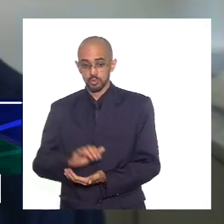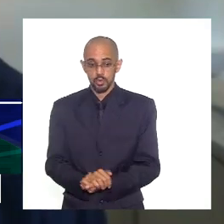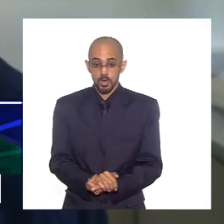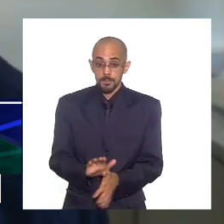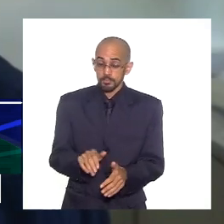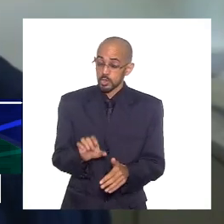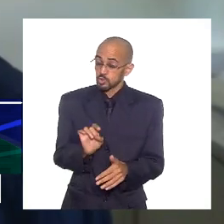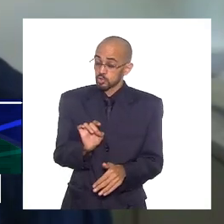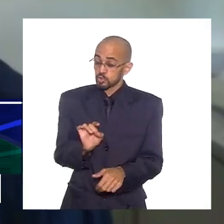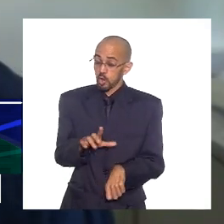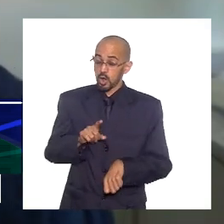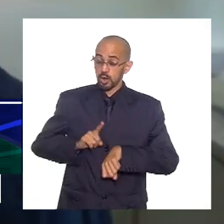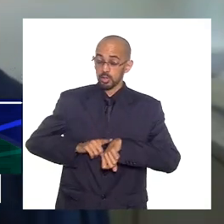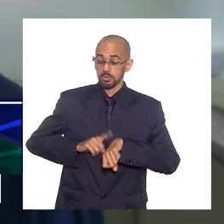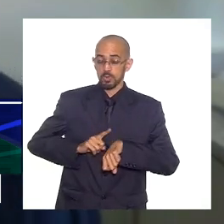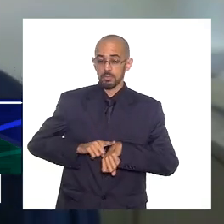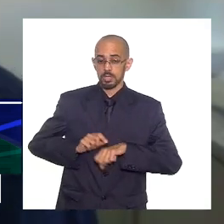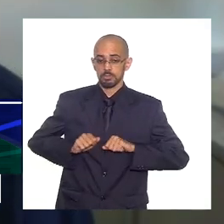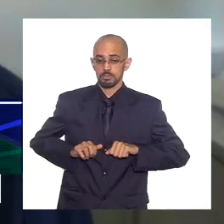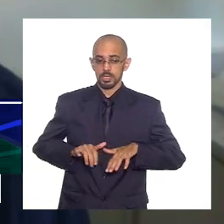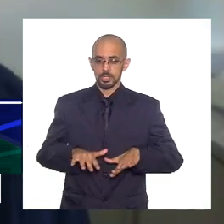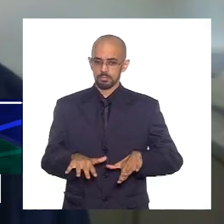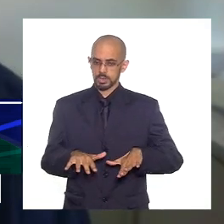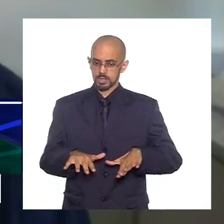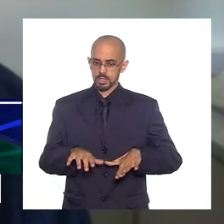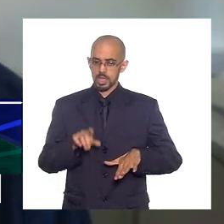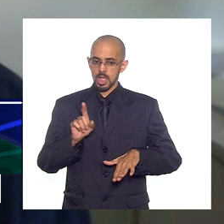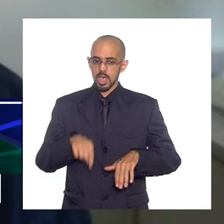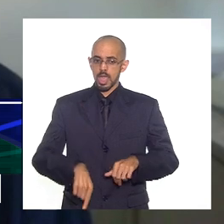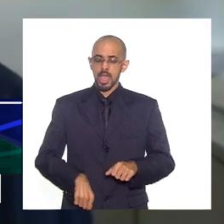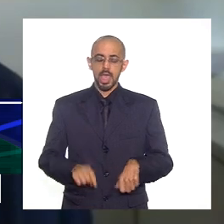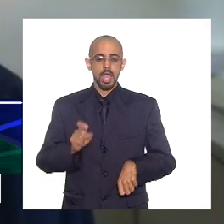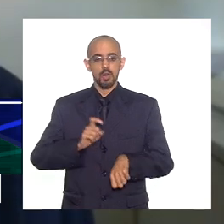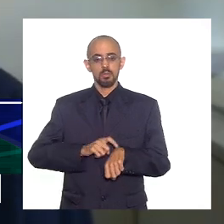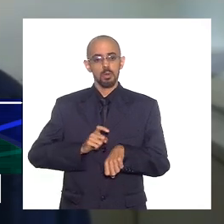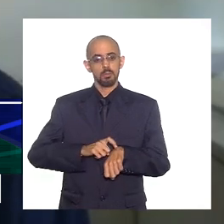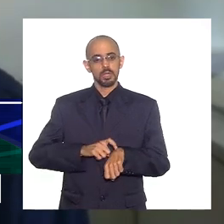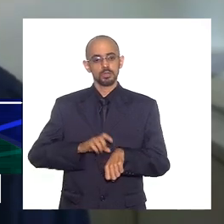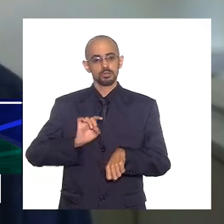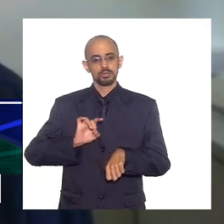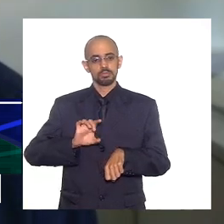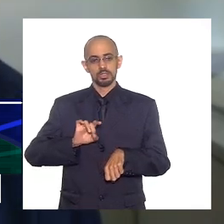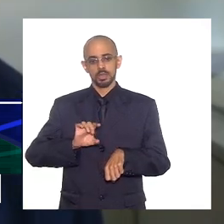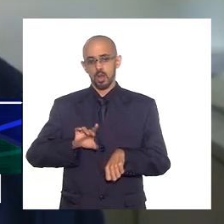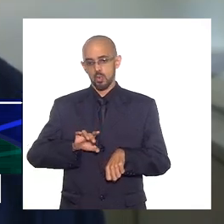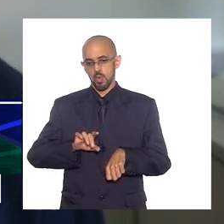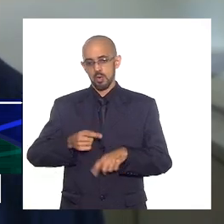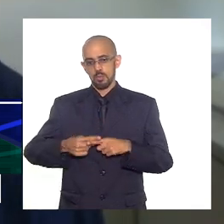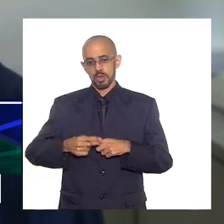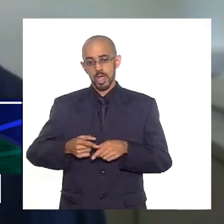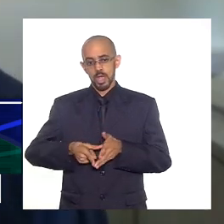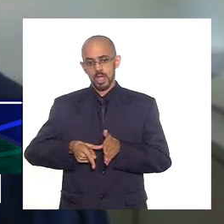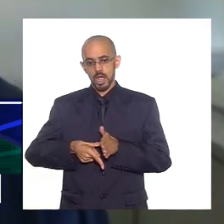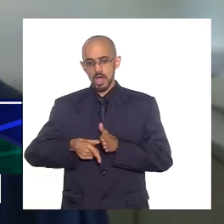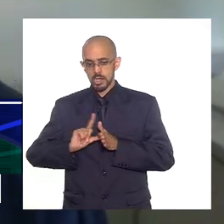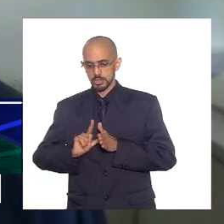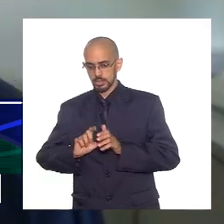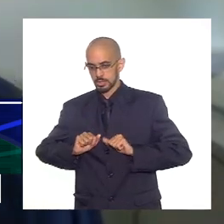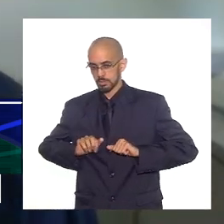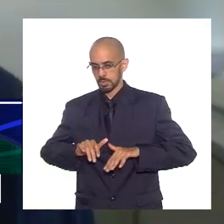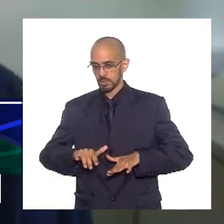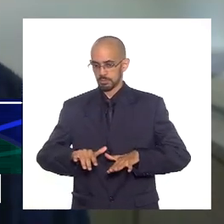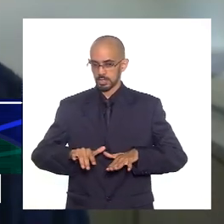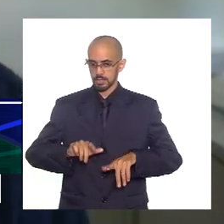no período da pandemia. É uma excepcionalidade. Porque antes do período de